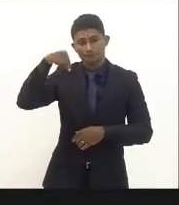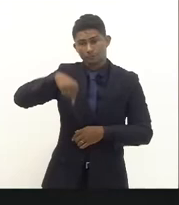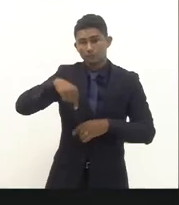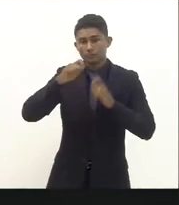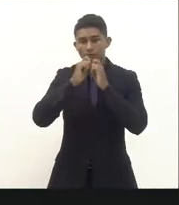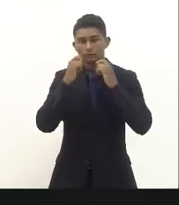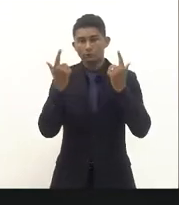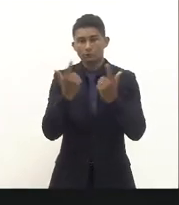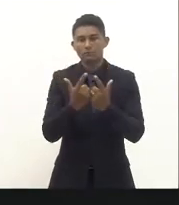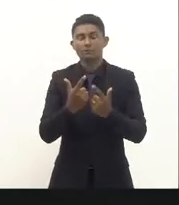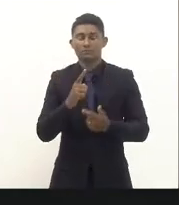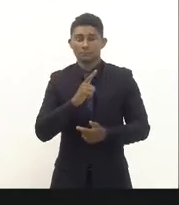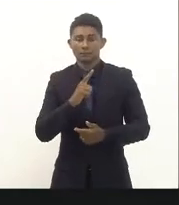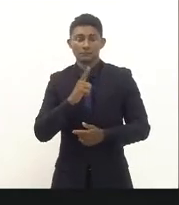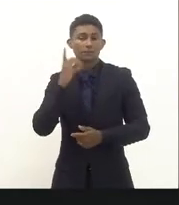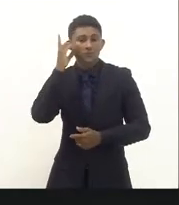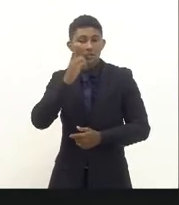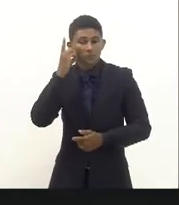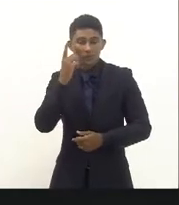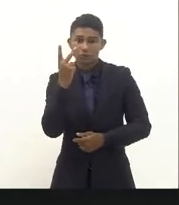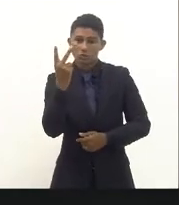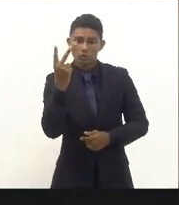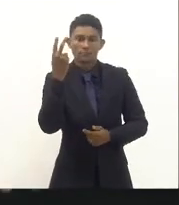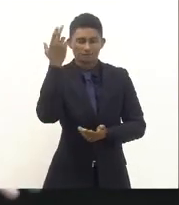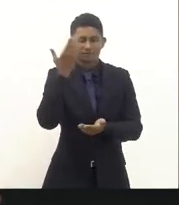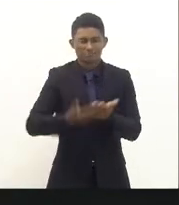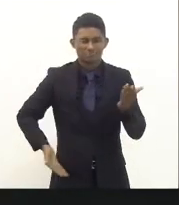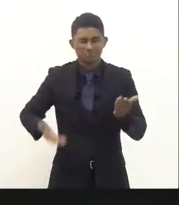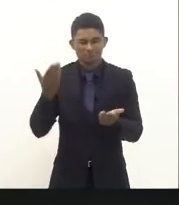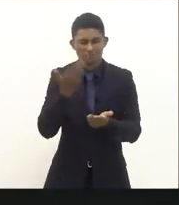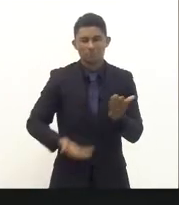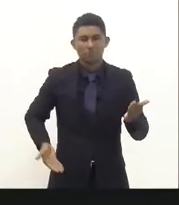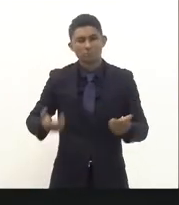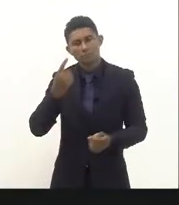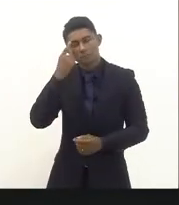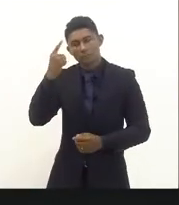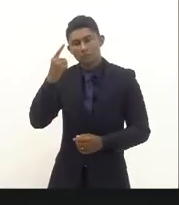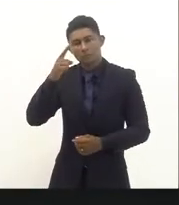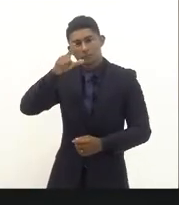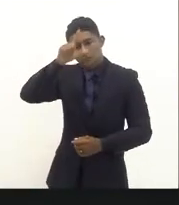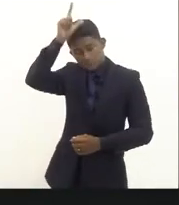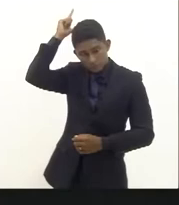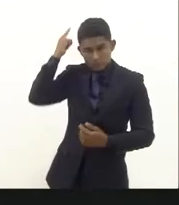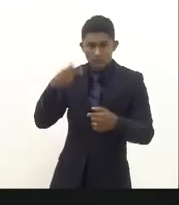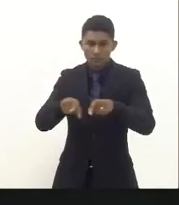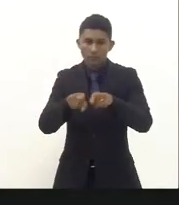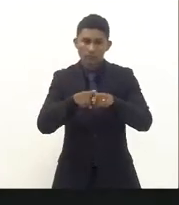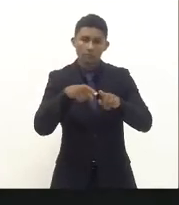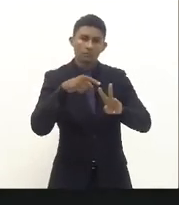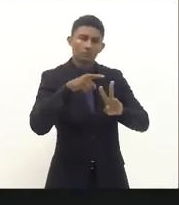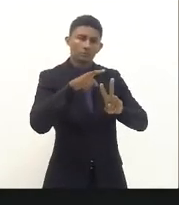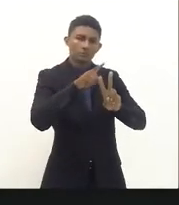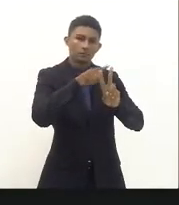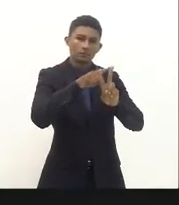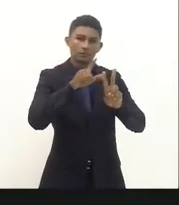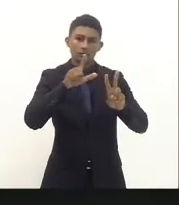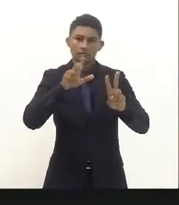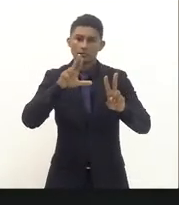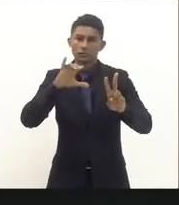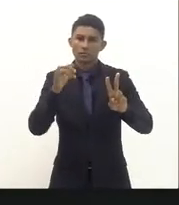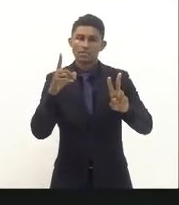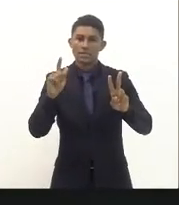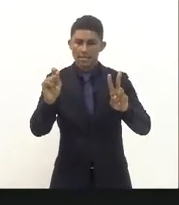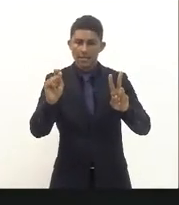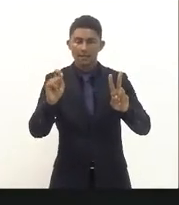perdeu os dois deputados importantíssimos né perdeu o senhor Luiz Paulo perdeu a deputado a Lucinha Mas